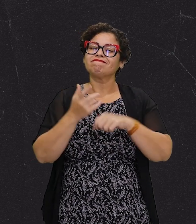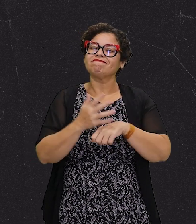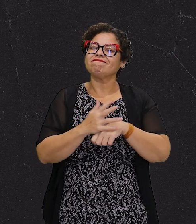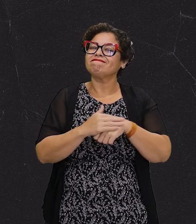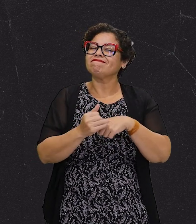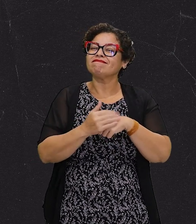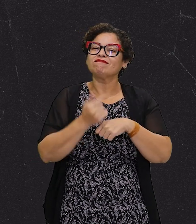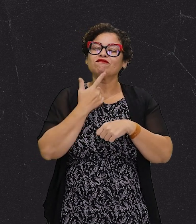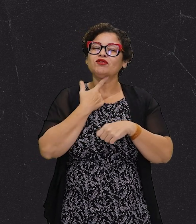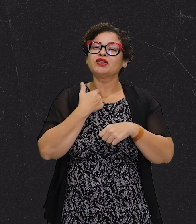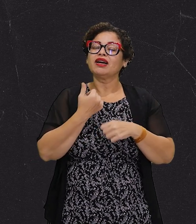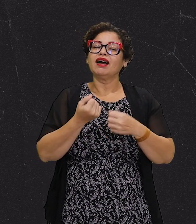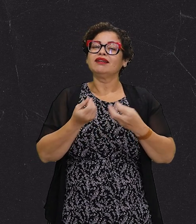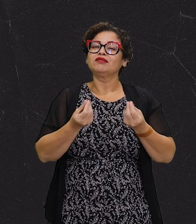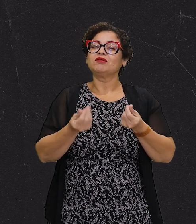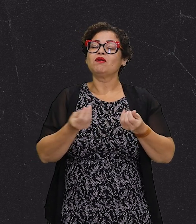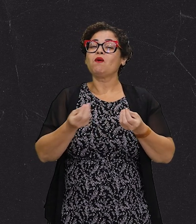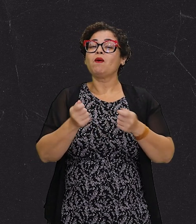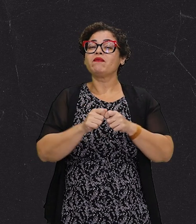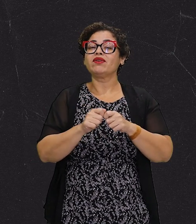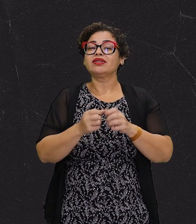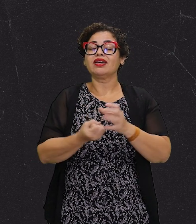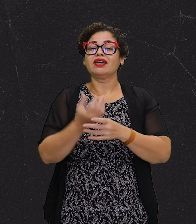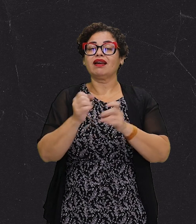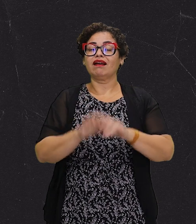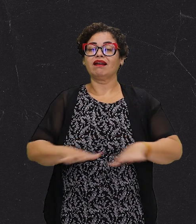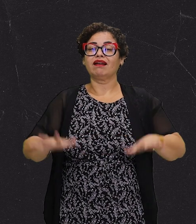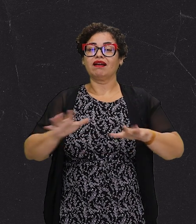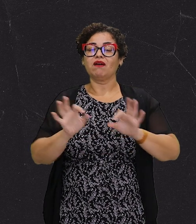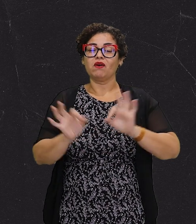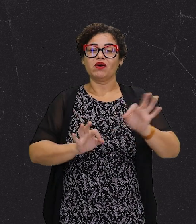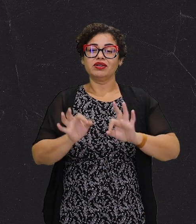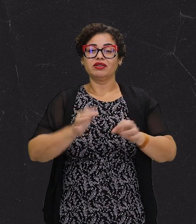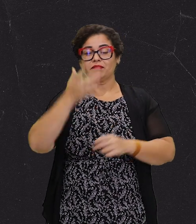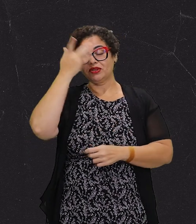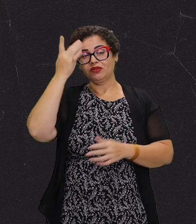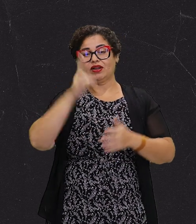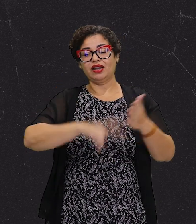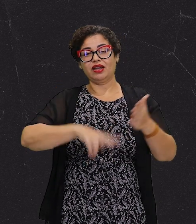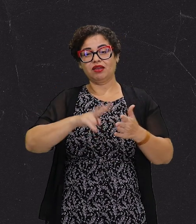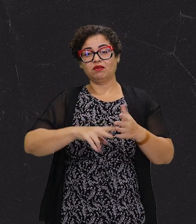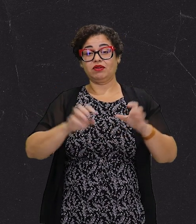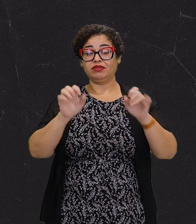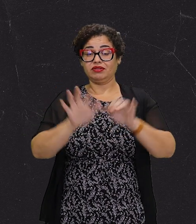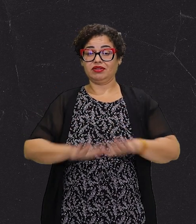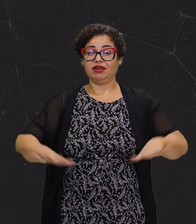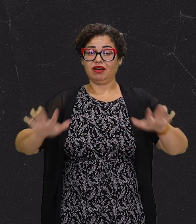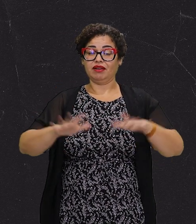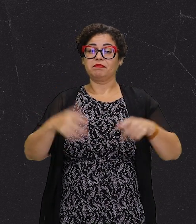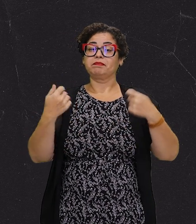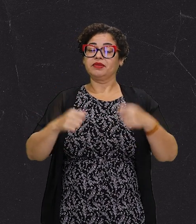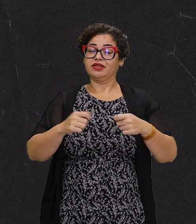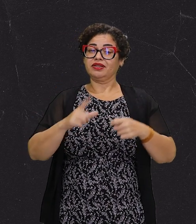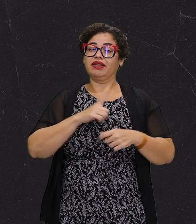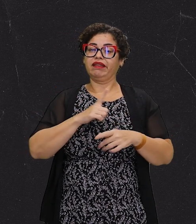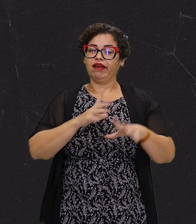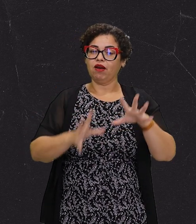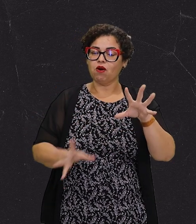pode ajudar a criar a atmosfera e situar o leitor. O cenário